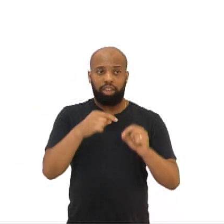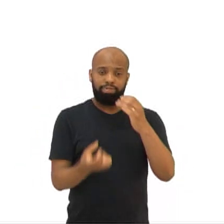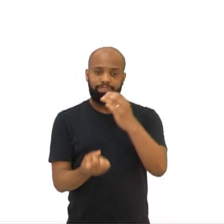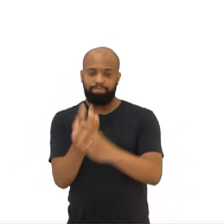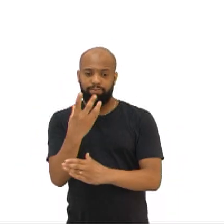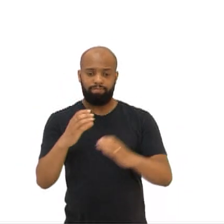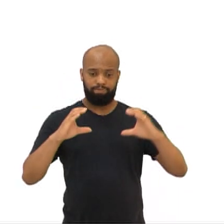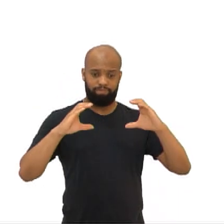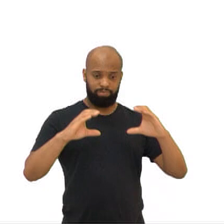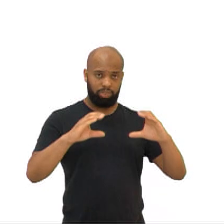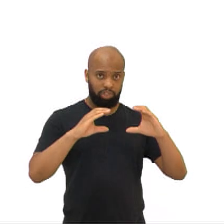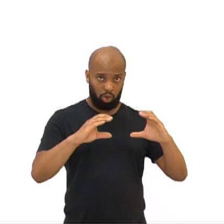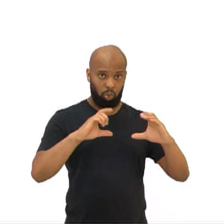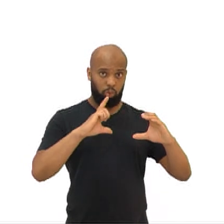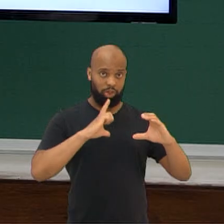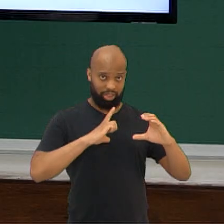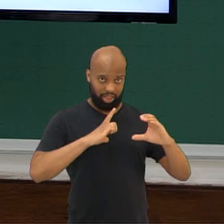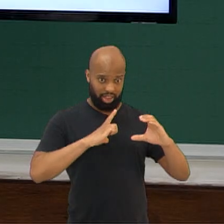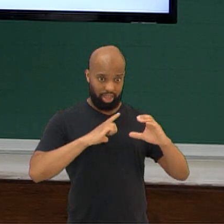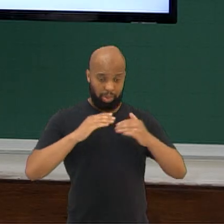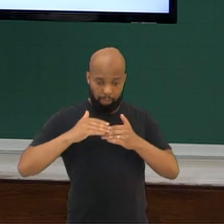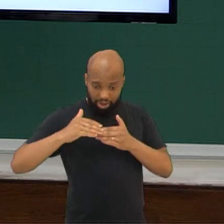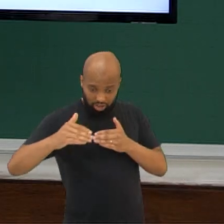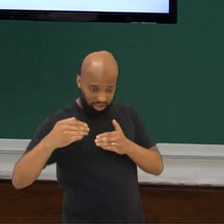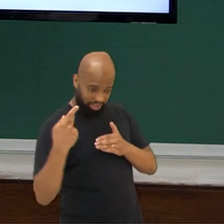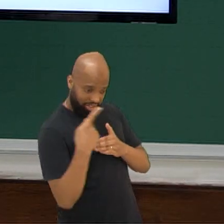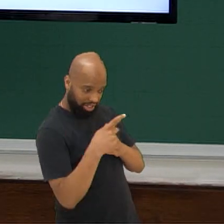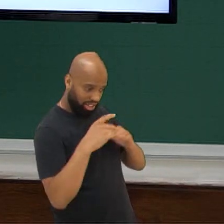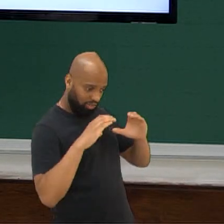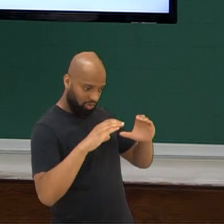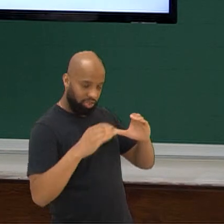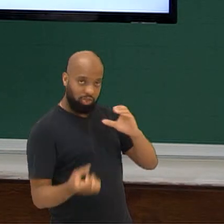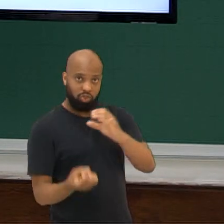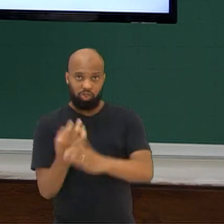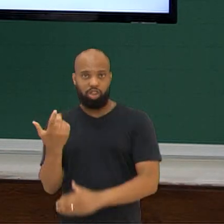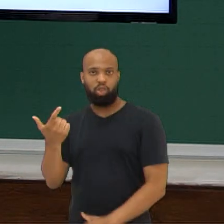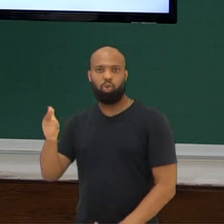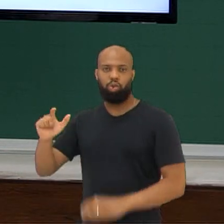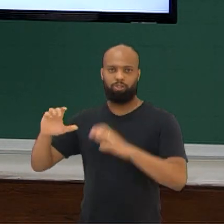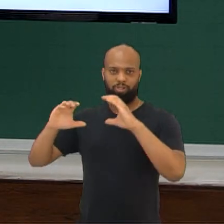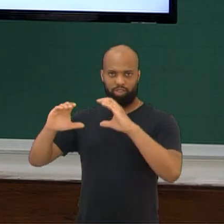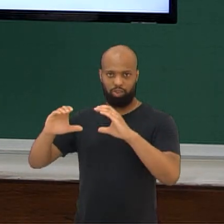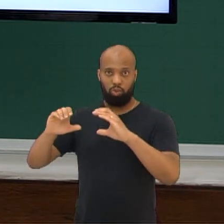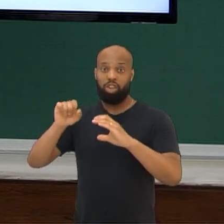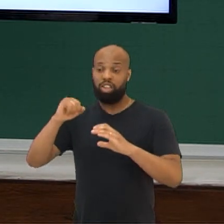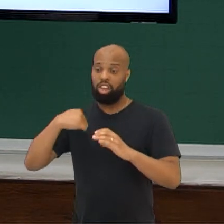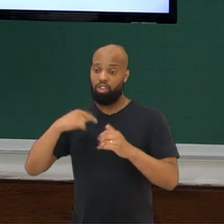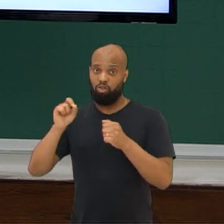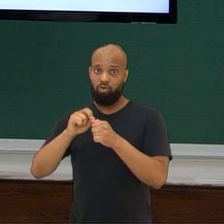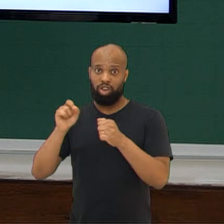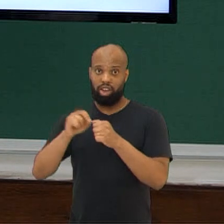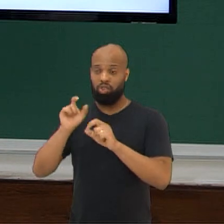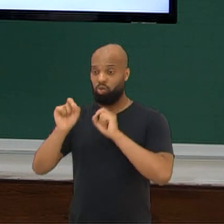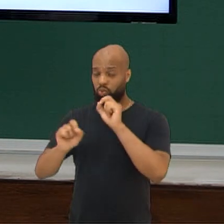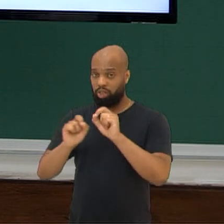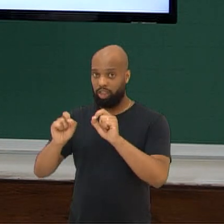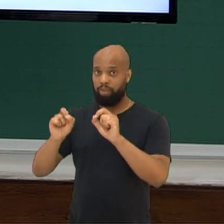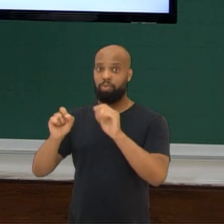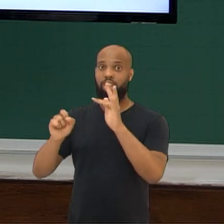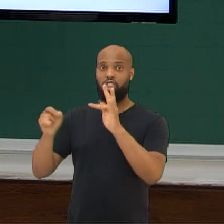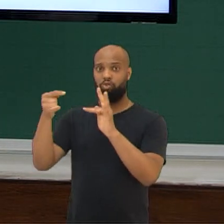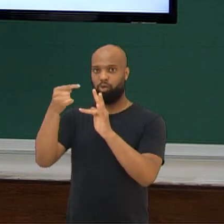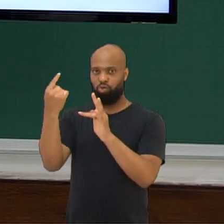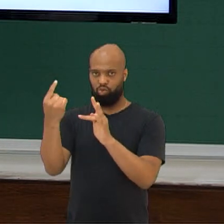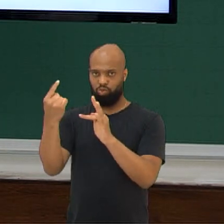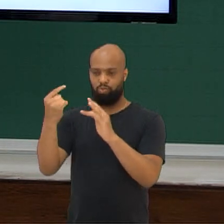funções a partir de outras. Lembra? Eu tenho uma função, eu inverto e consigo criar uma outra função. E para